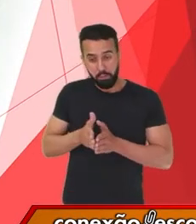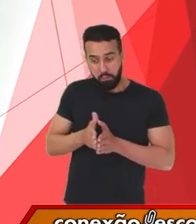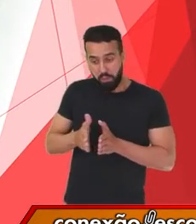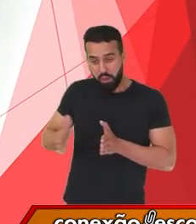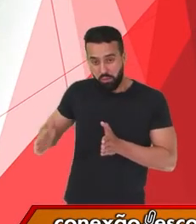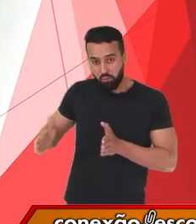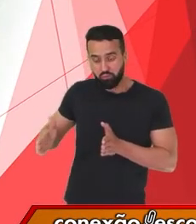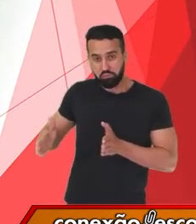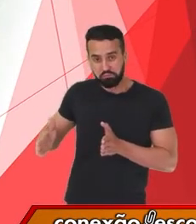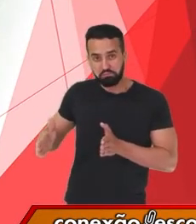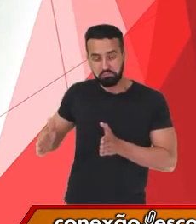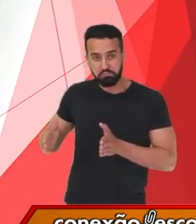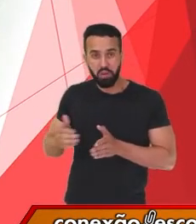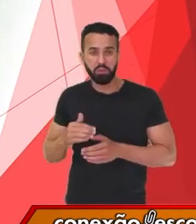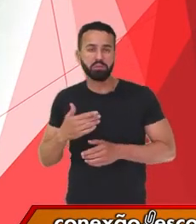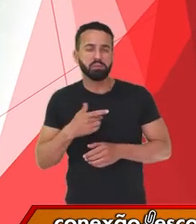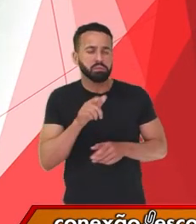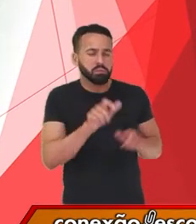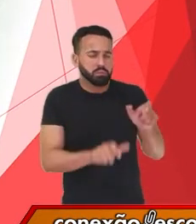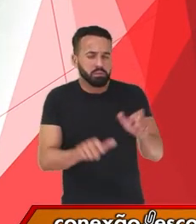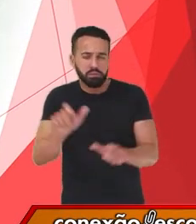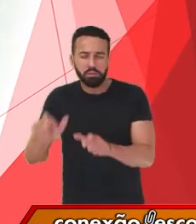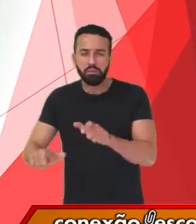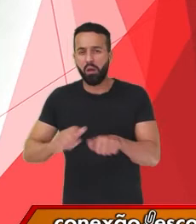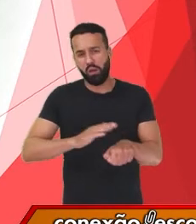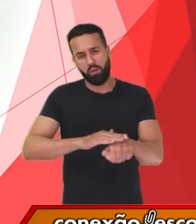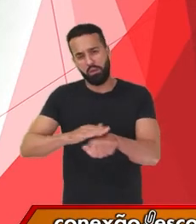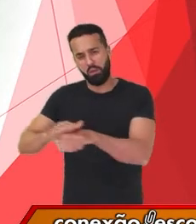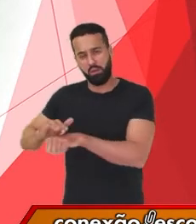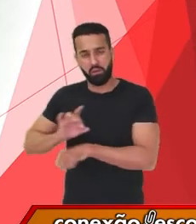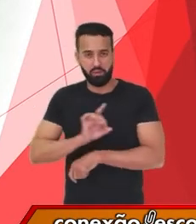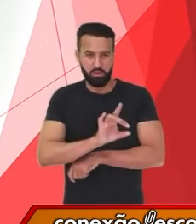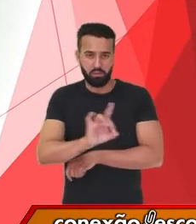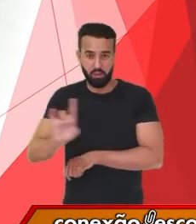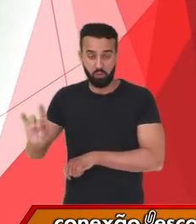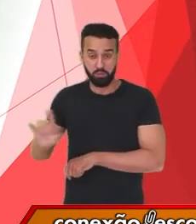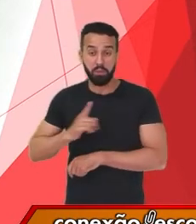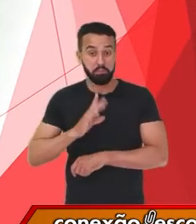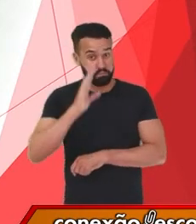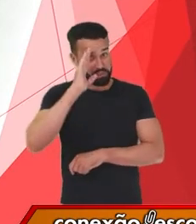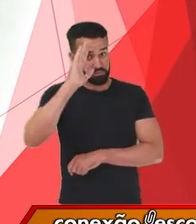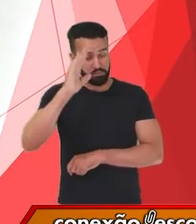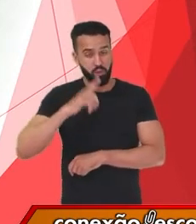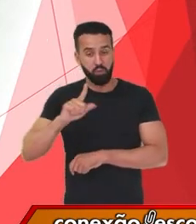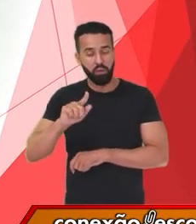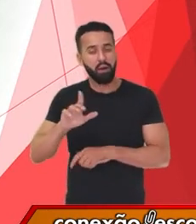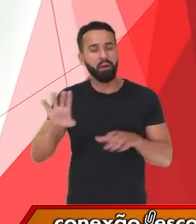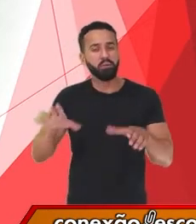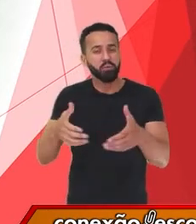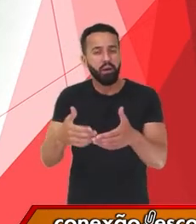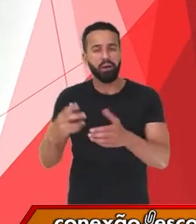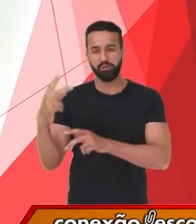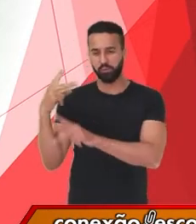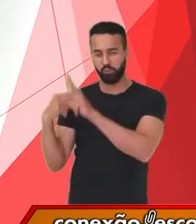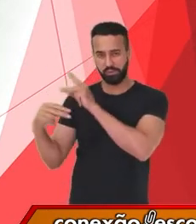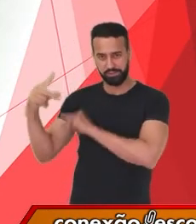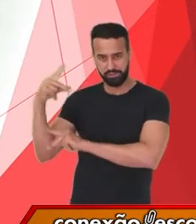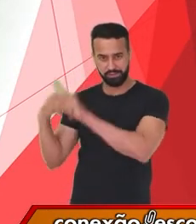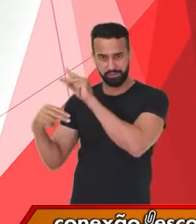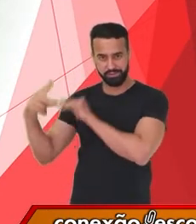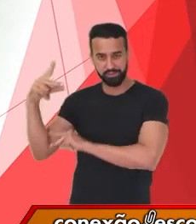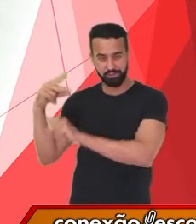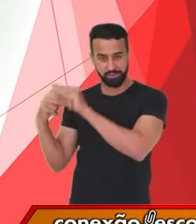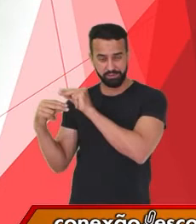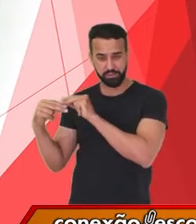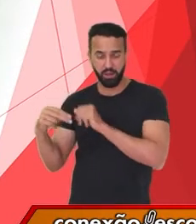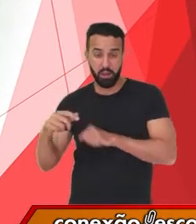vai variar de indivíduo para o outro, principalmente tratando-se de adolescentes. Na fase da puberdade, há